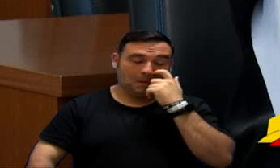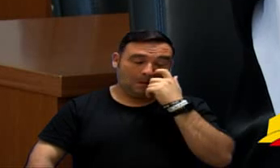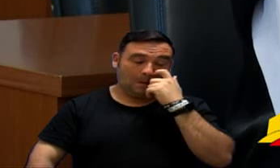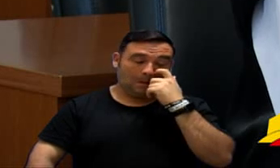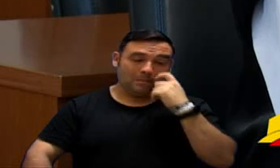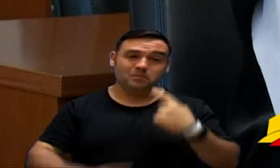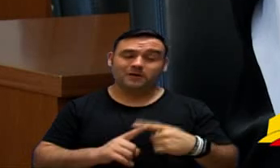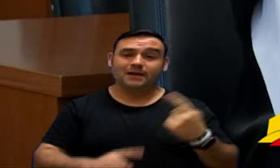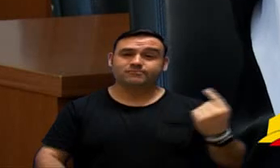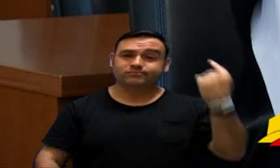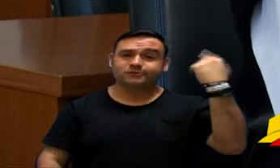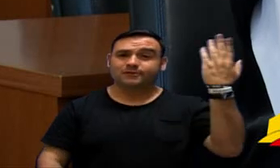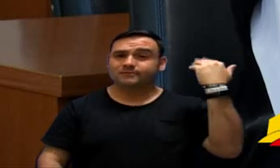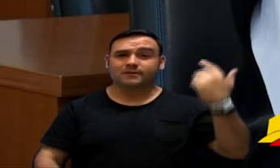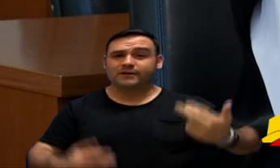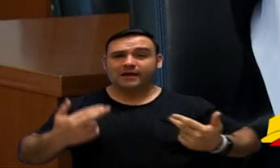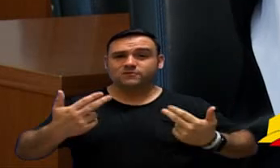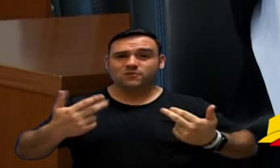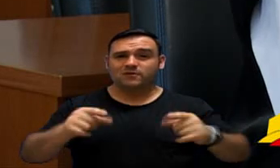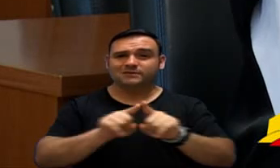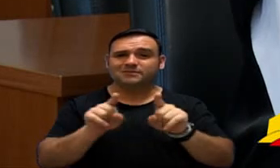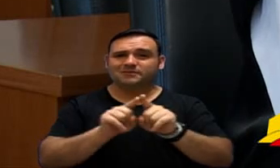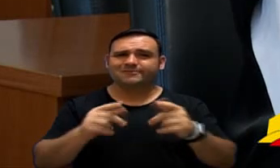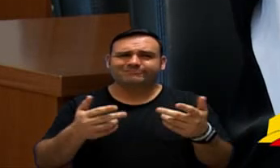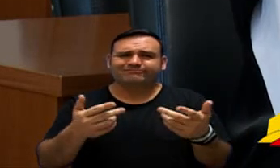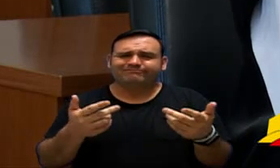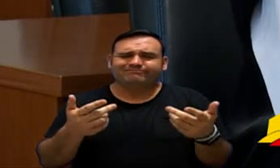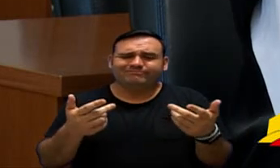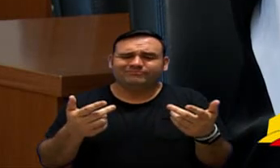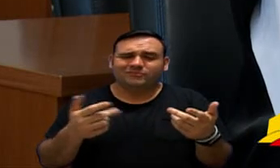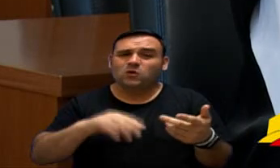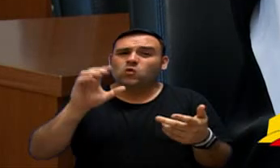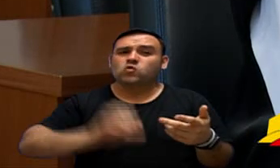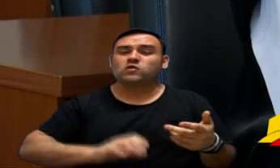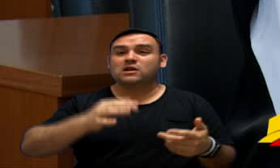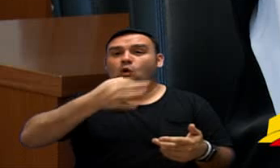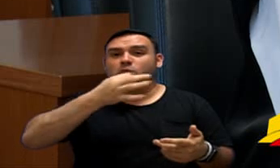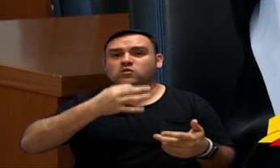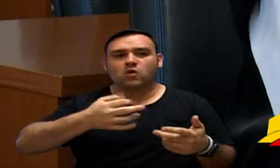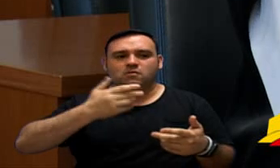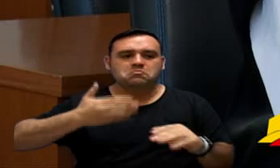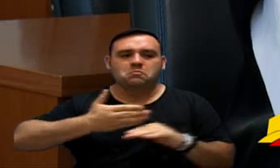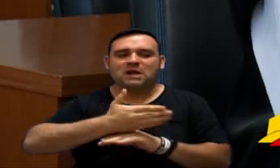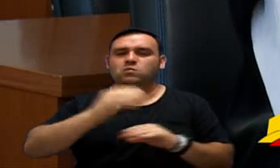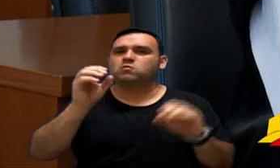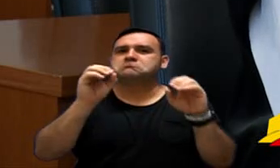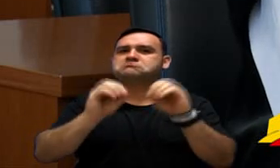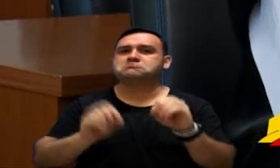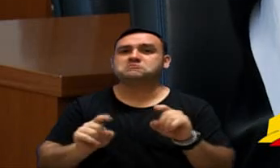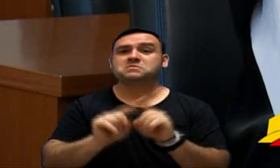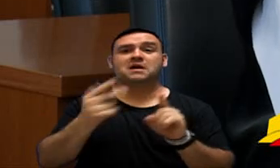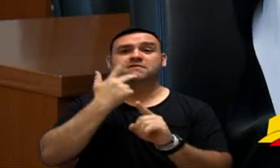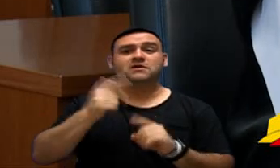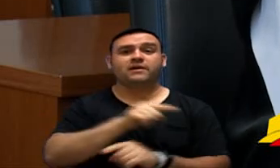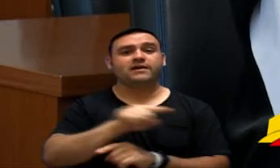lá atrás foi a mesma coisa. O Conselho não opinou, não participou, e disse